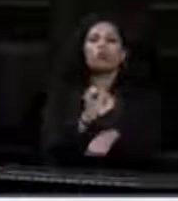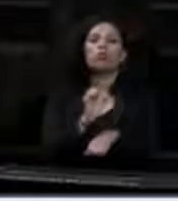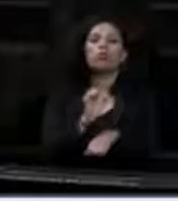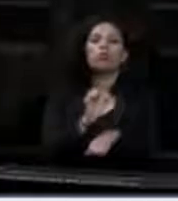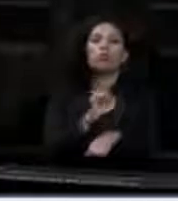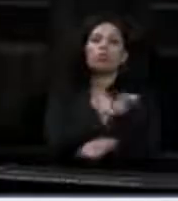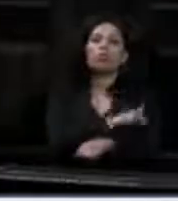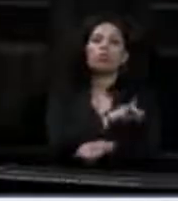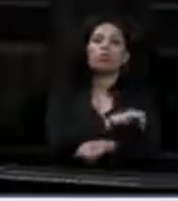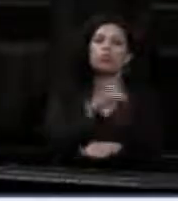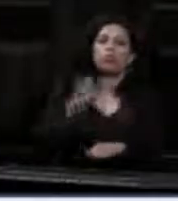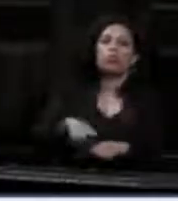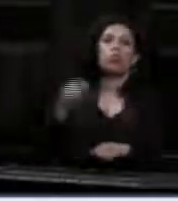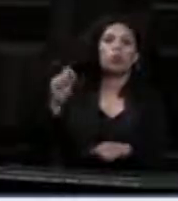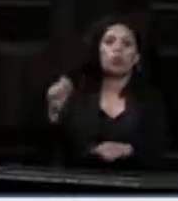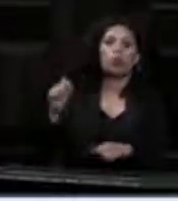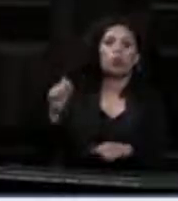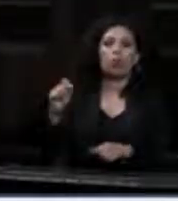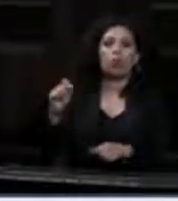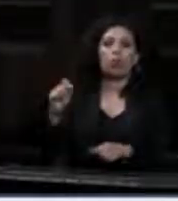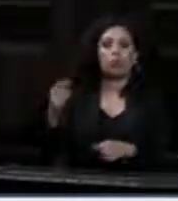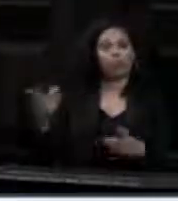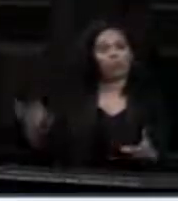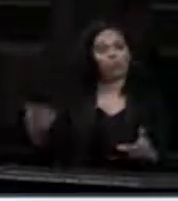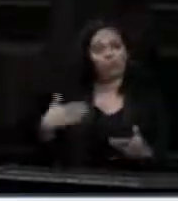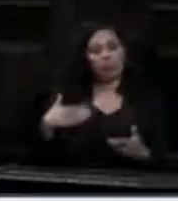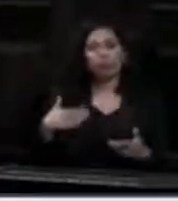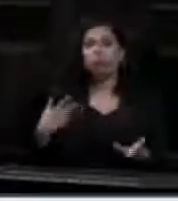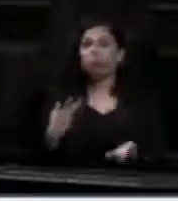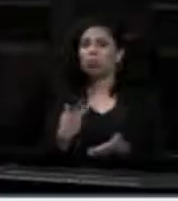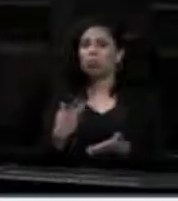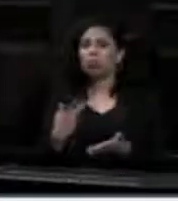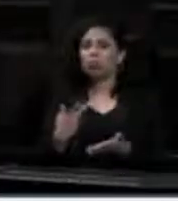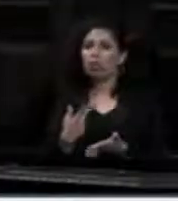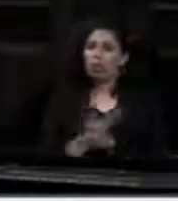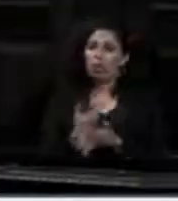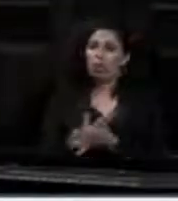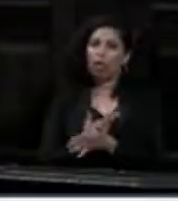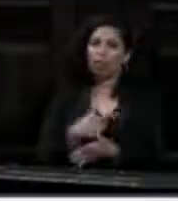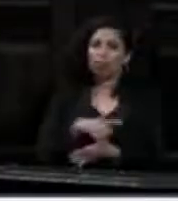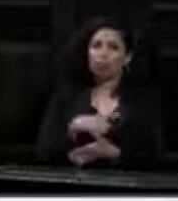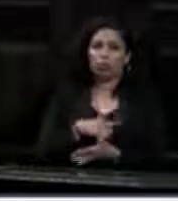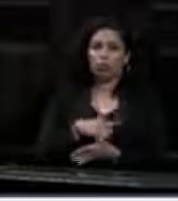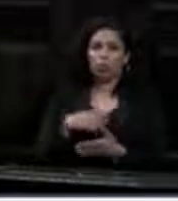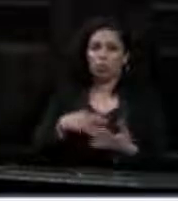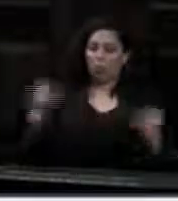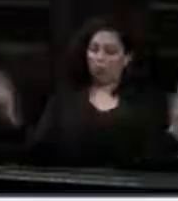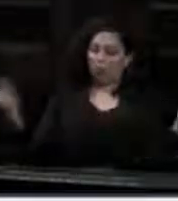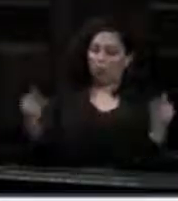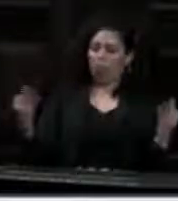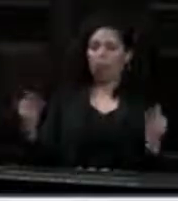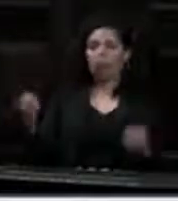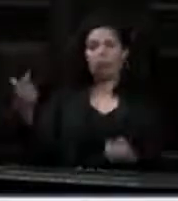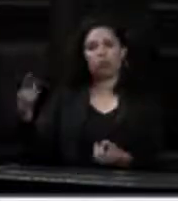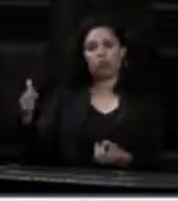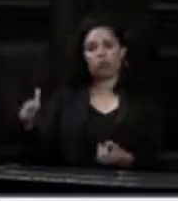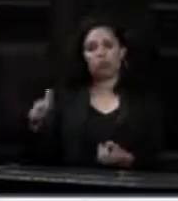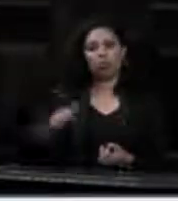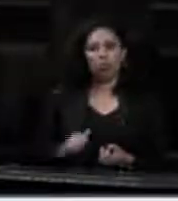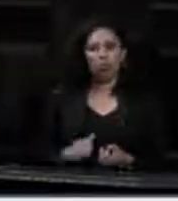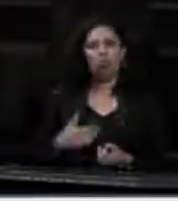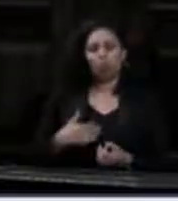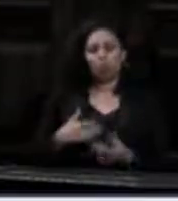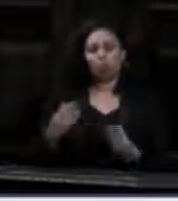tranquilidade de que cometo meus erros. Claro que eu cometo meus erros. Não há ninguém que seja perfeito. Tenho